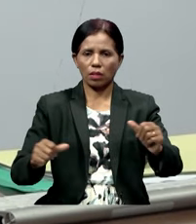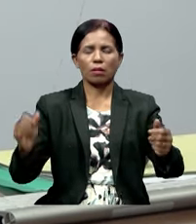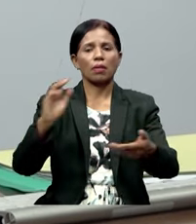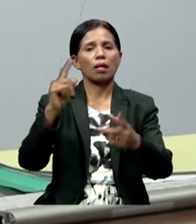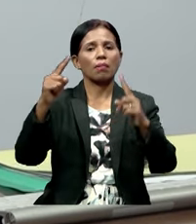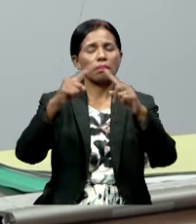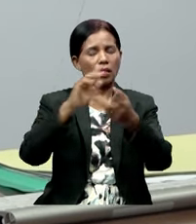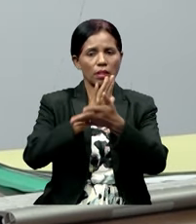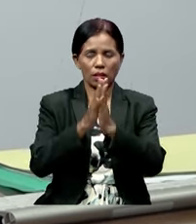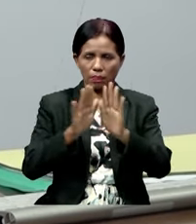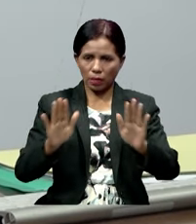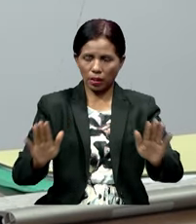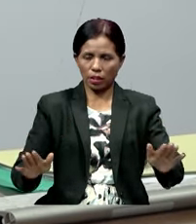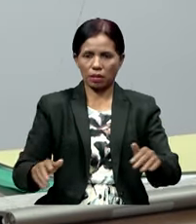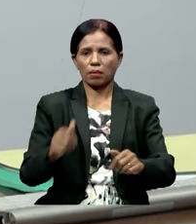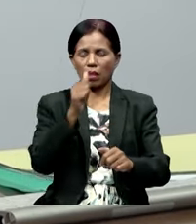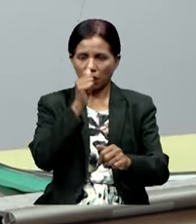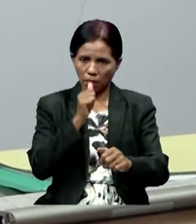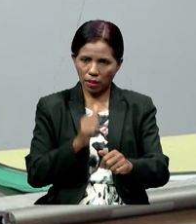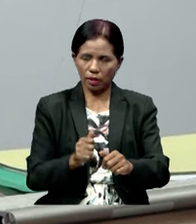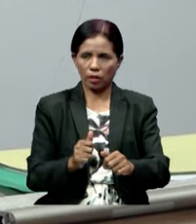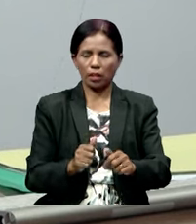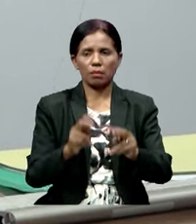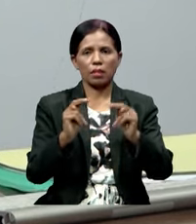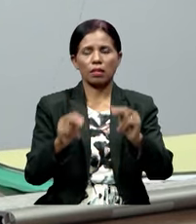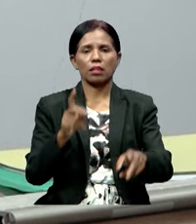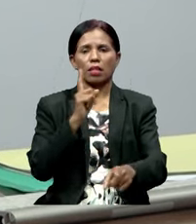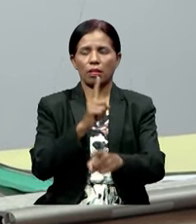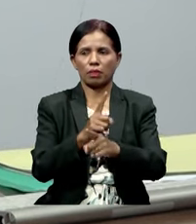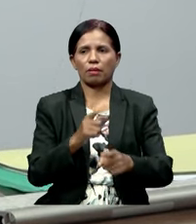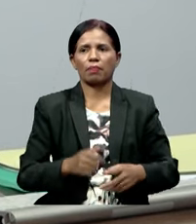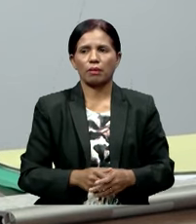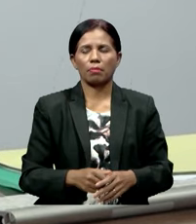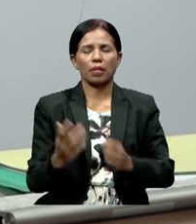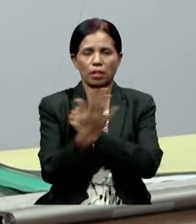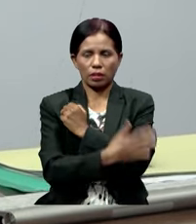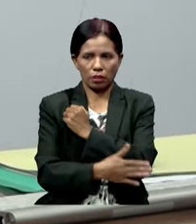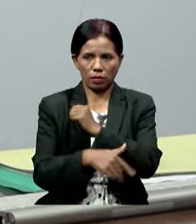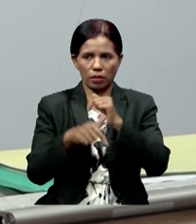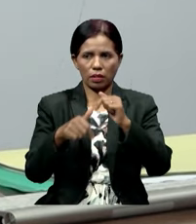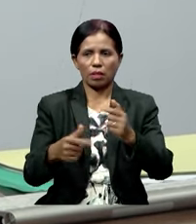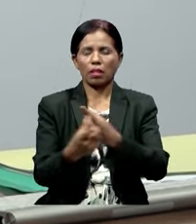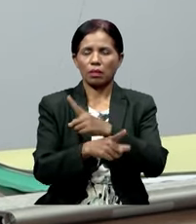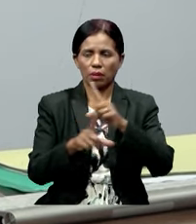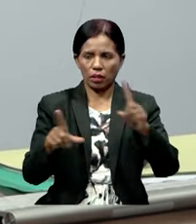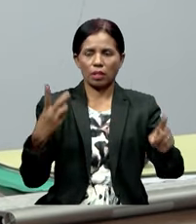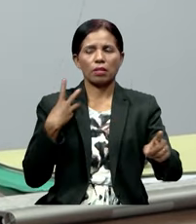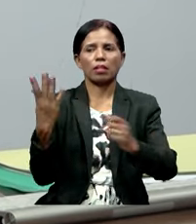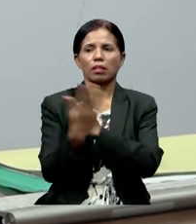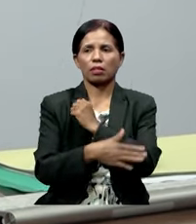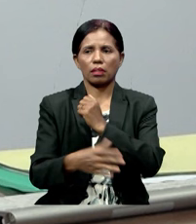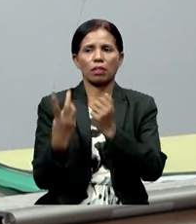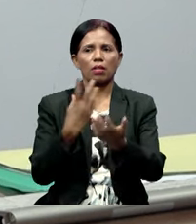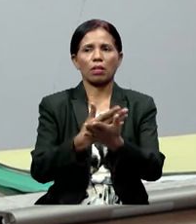estabilidade, vai paz, vai hakmatek né bem maca precisa teves a baraida né. Liberdade raida né está só 300